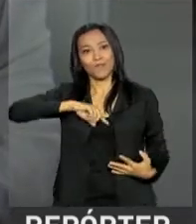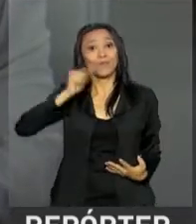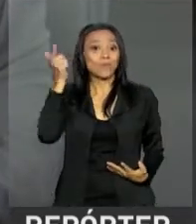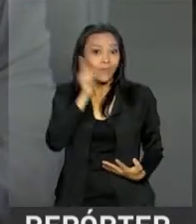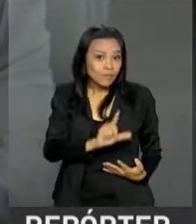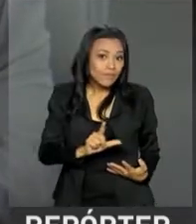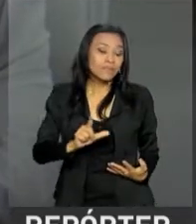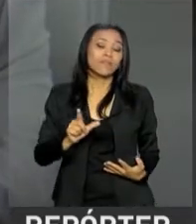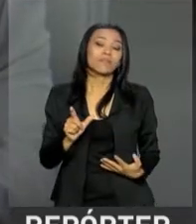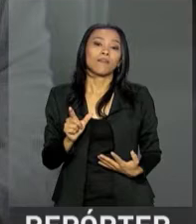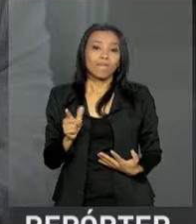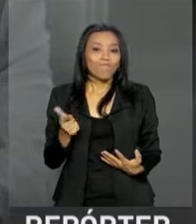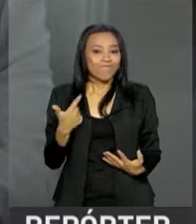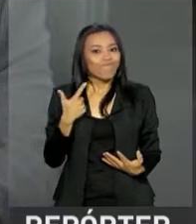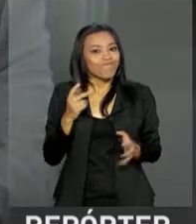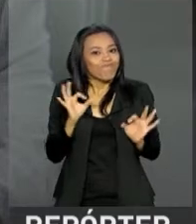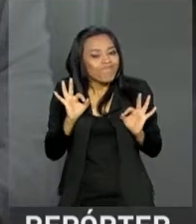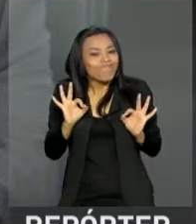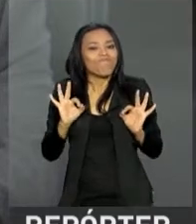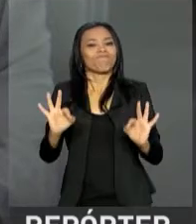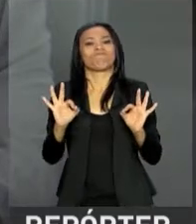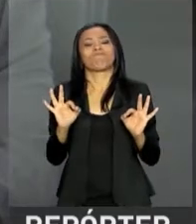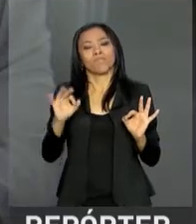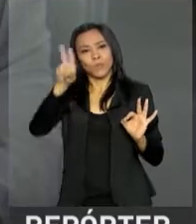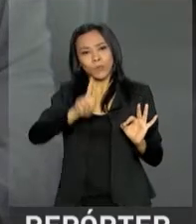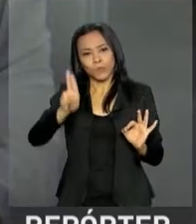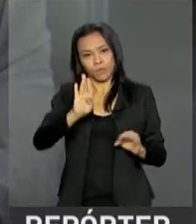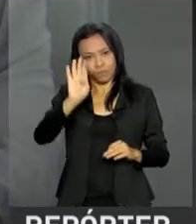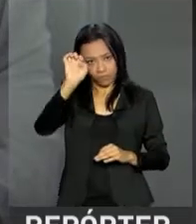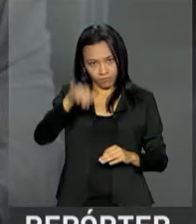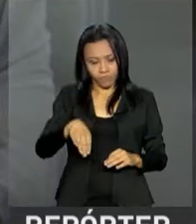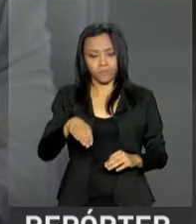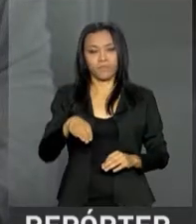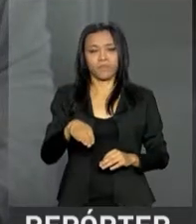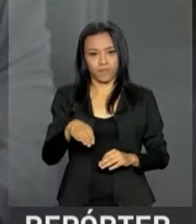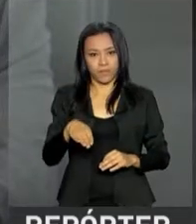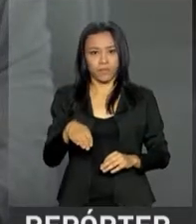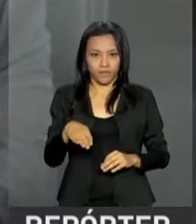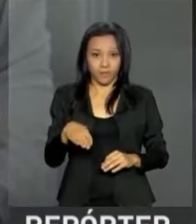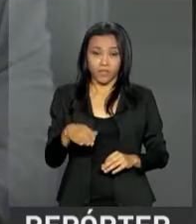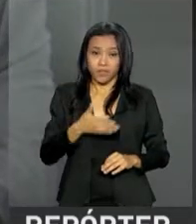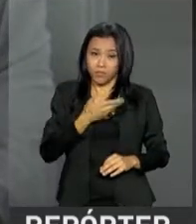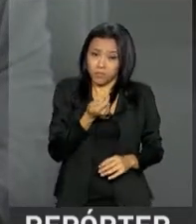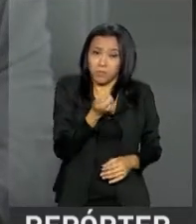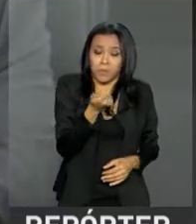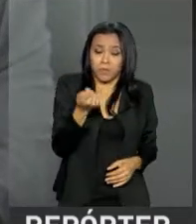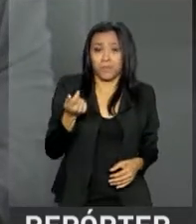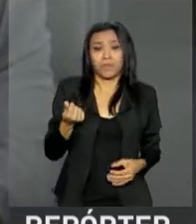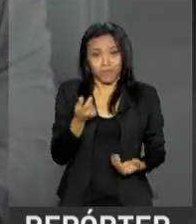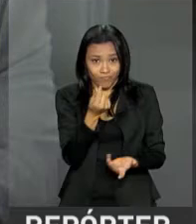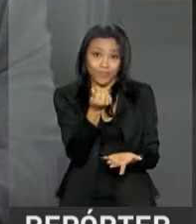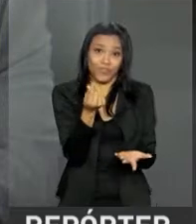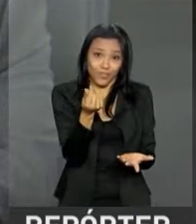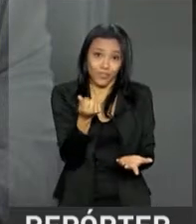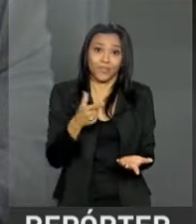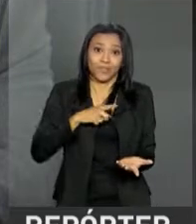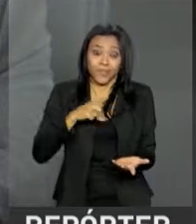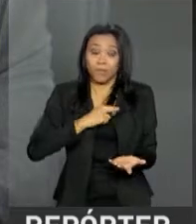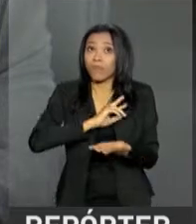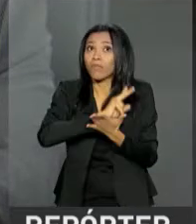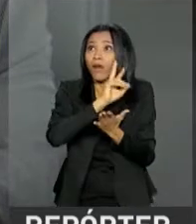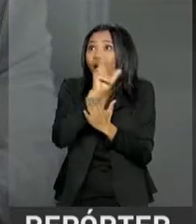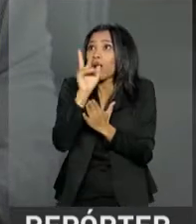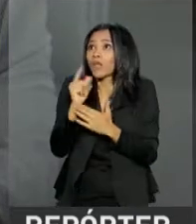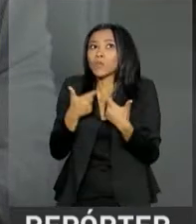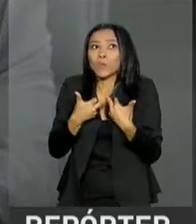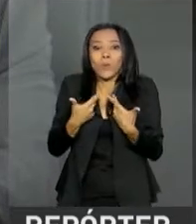consiga realmente otimizar a aplicação dos escassos recursos que nós temos para a grande gama